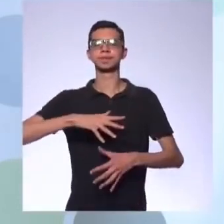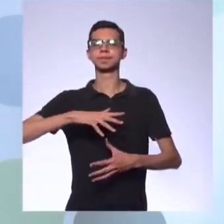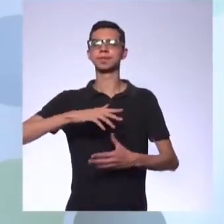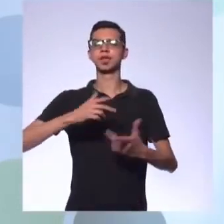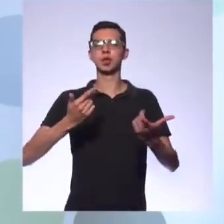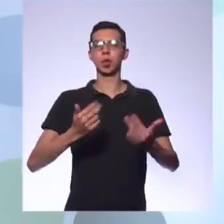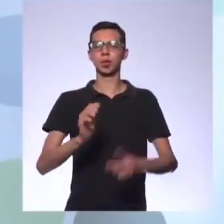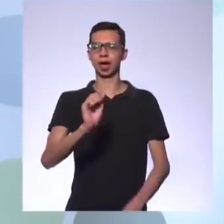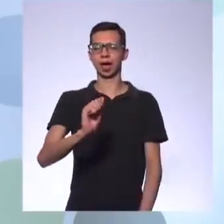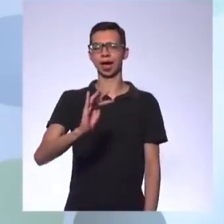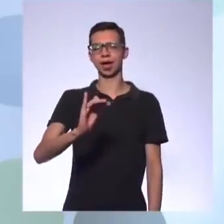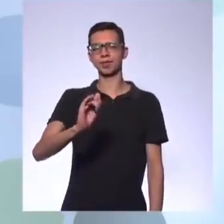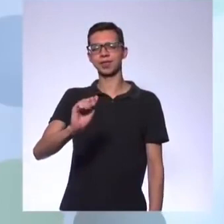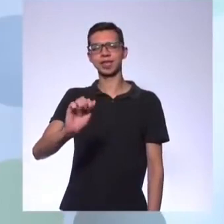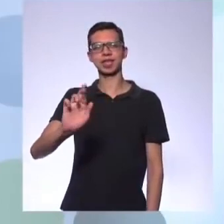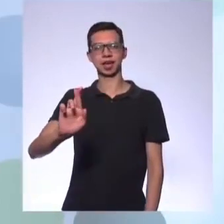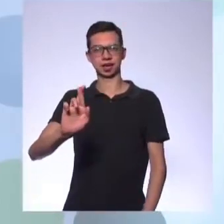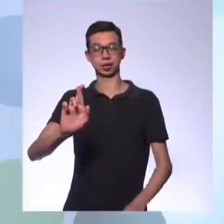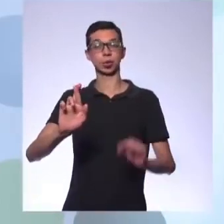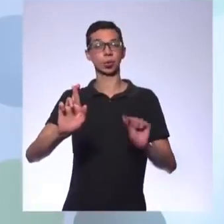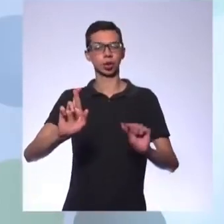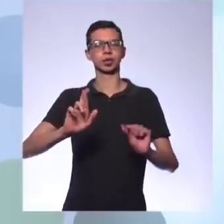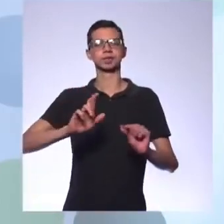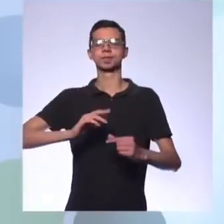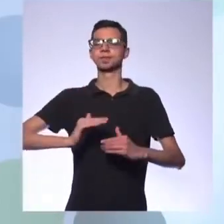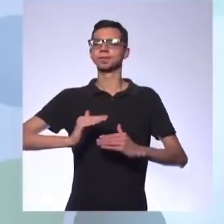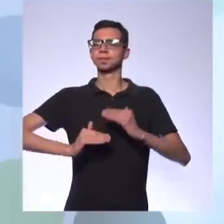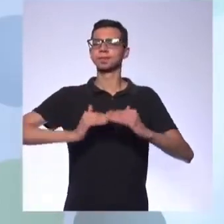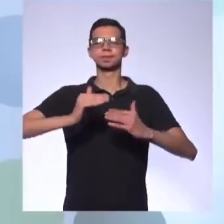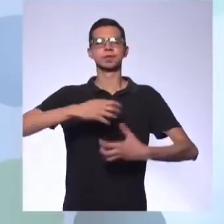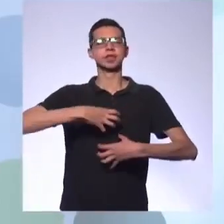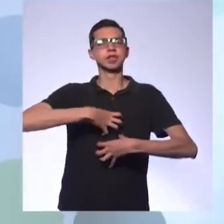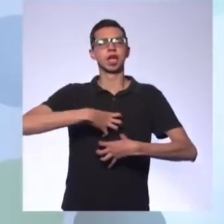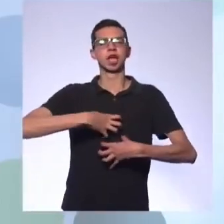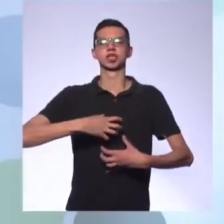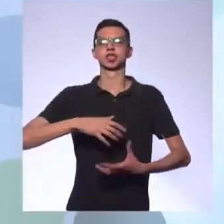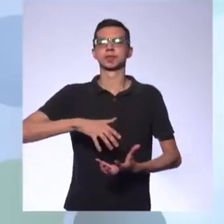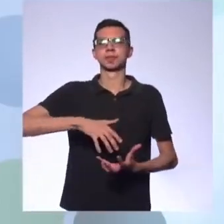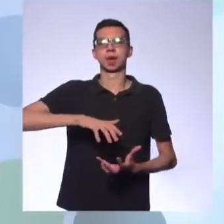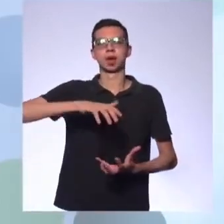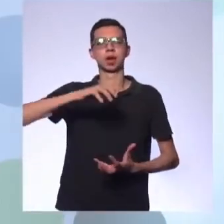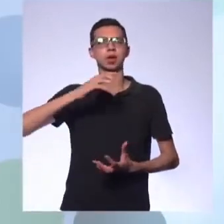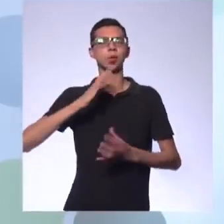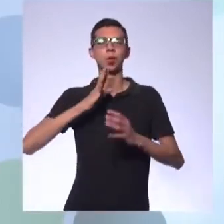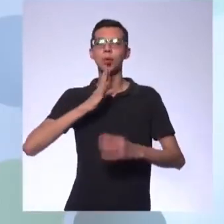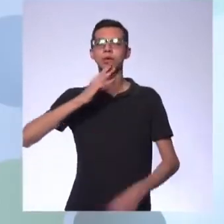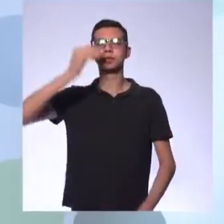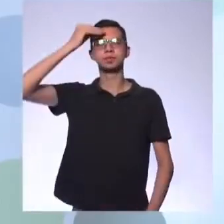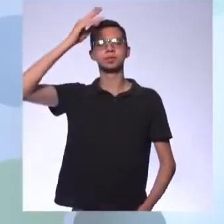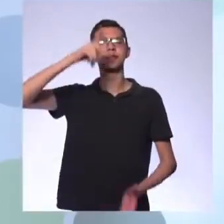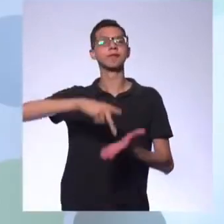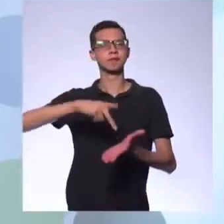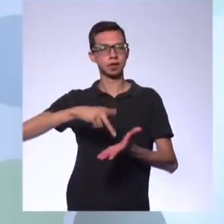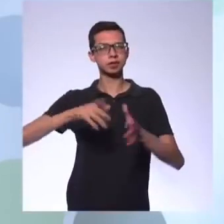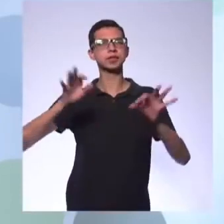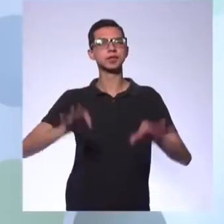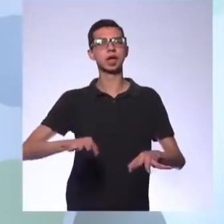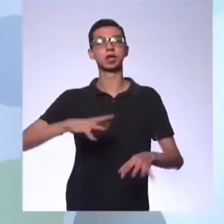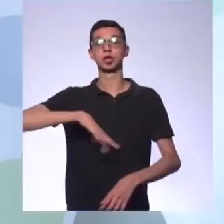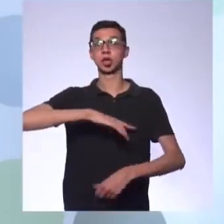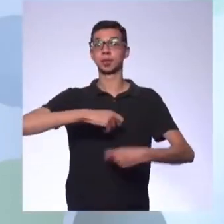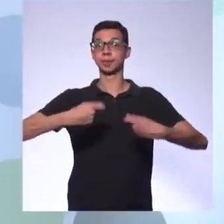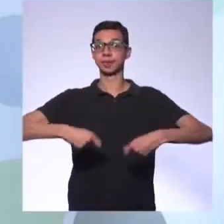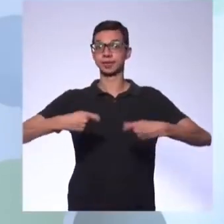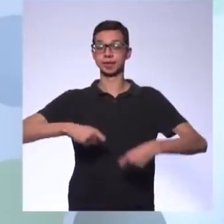bacana isso. E é neste universo que temos que estar, agindo e sendo agido, e sendo sujeito, leitores, não sendo